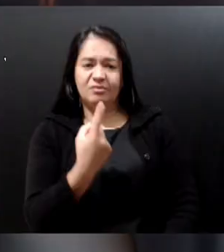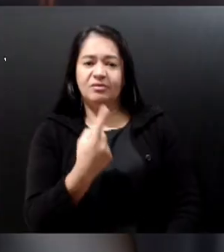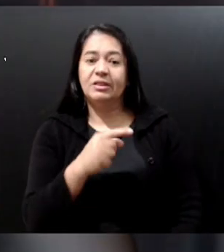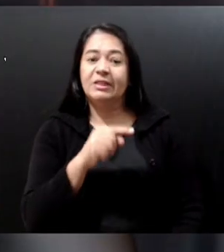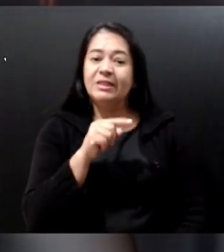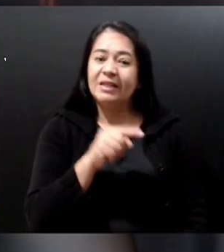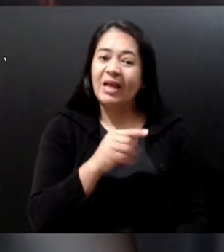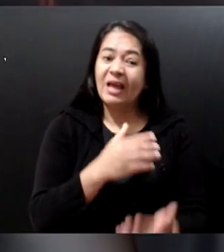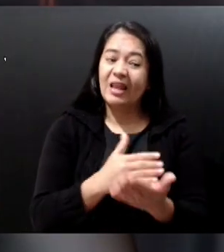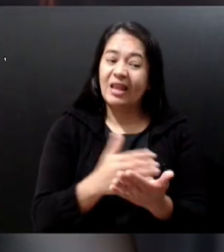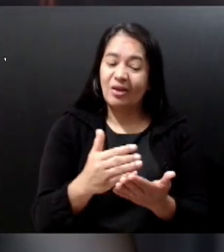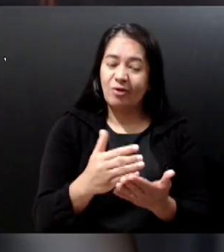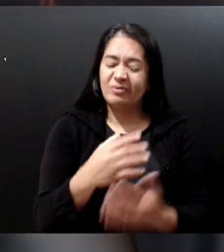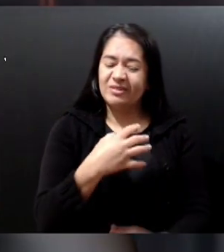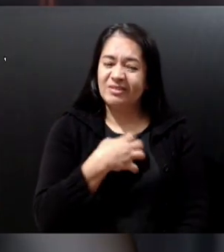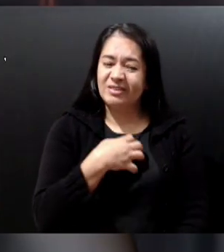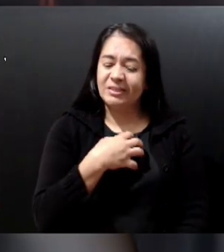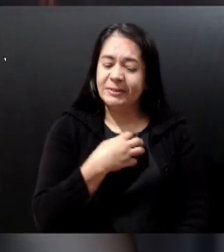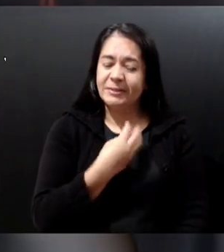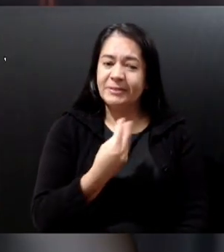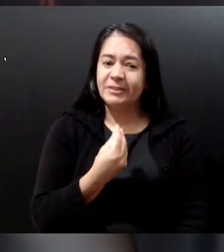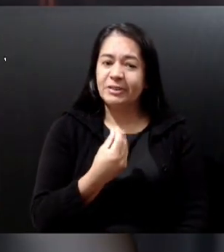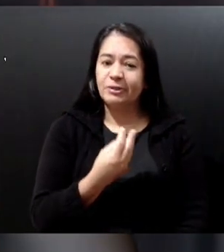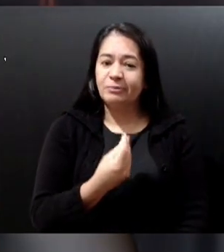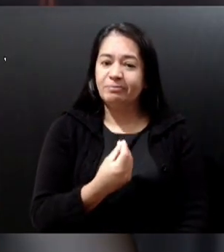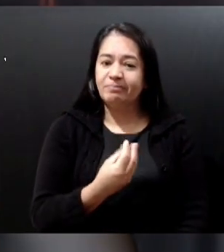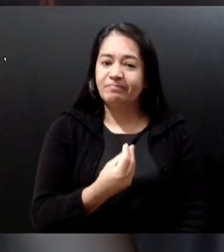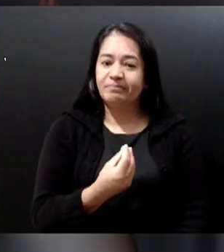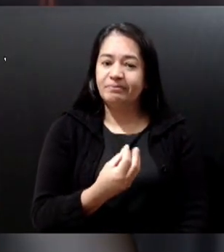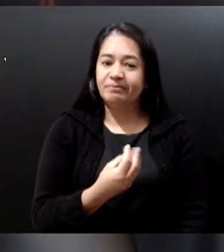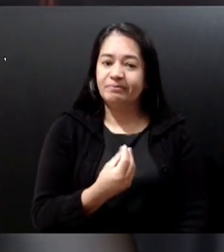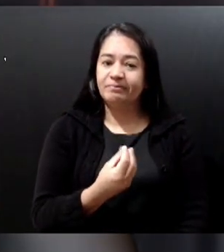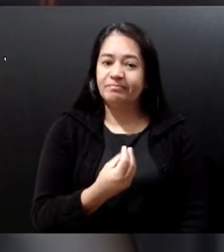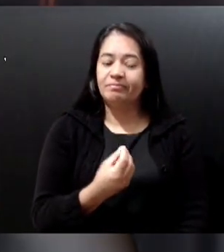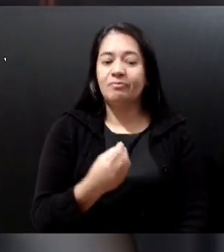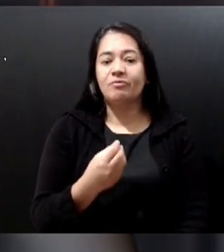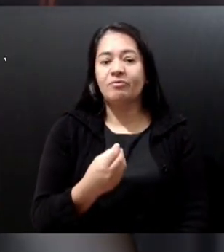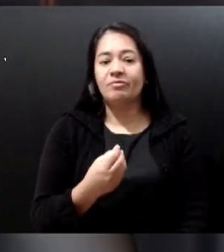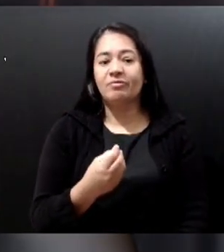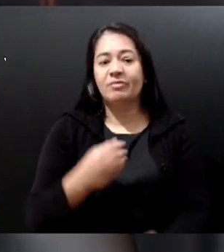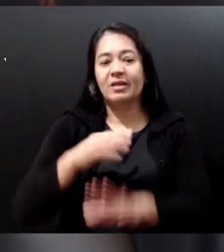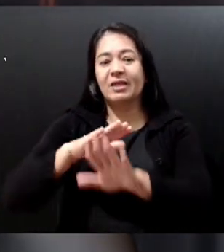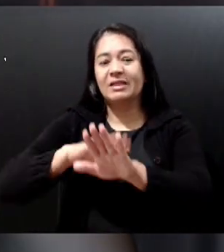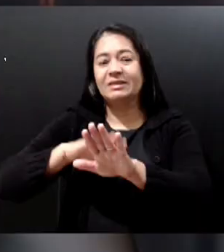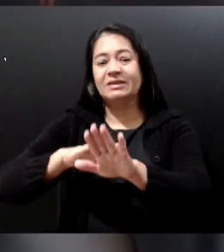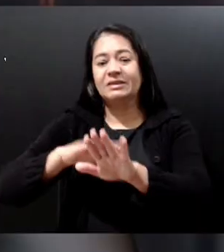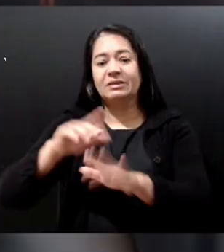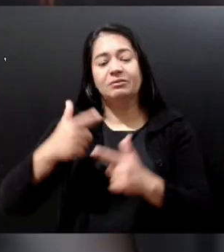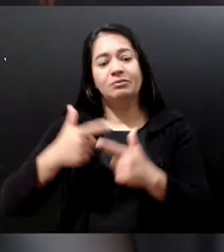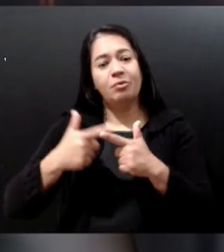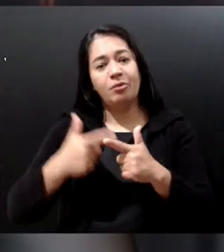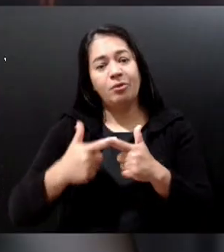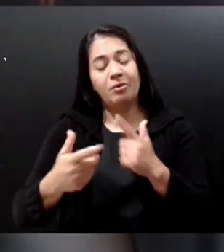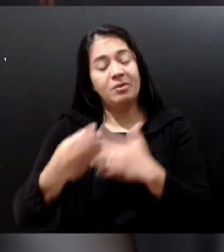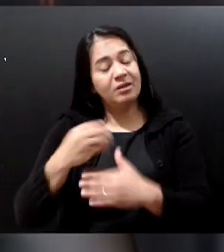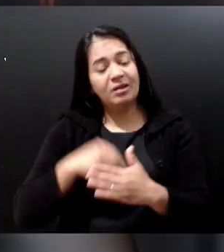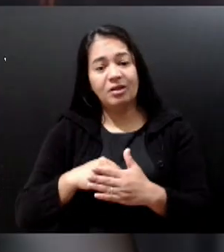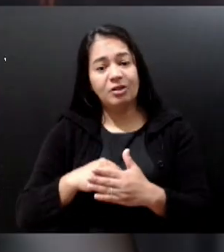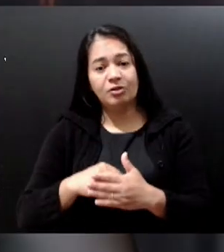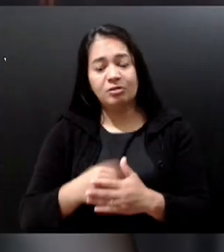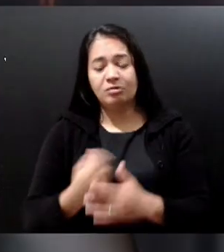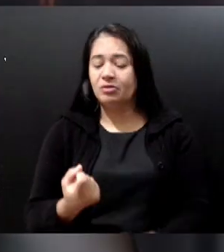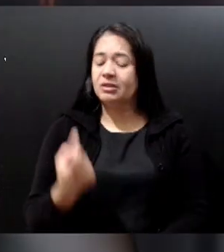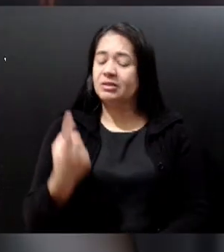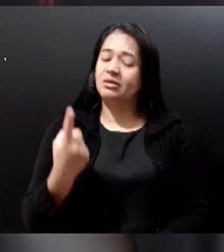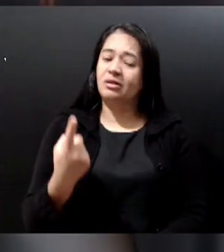sentir que há um problema dentro, que há alguma coisa estranha, que há alguma coisa que não é boa.